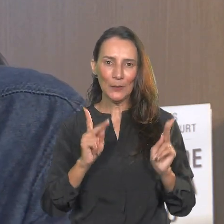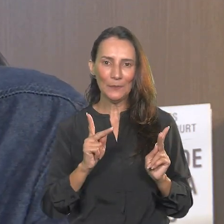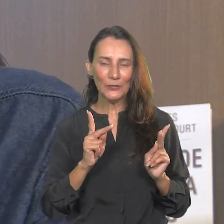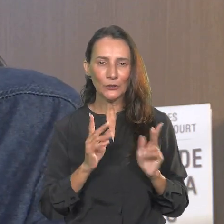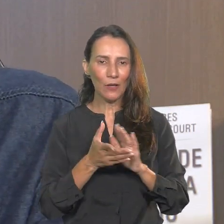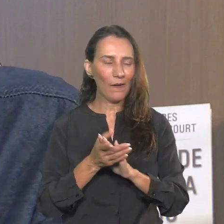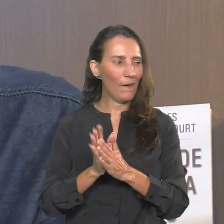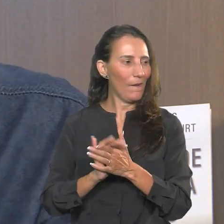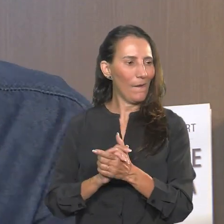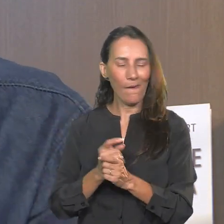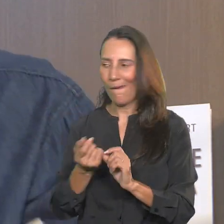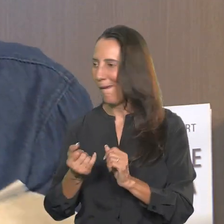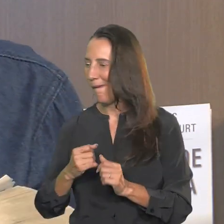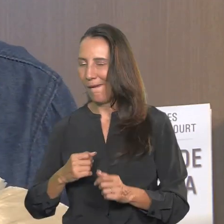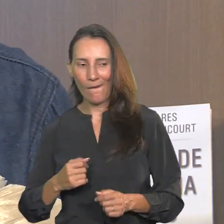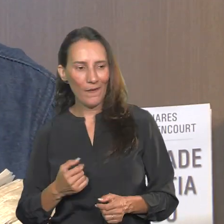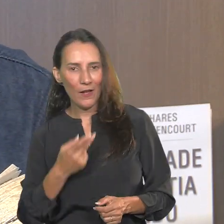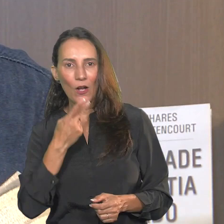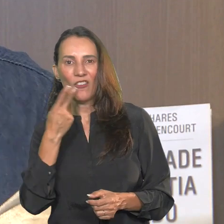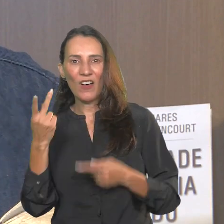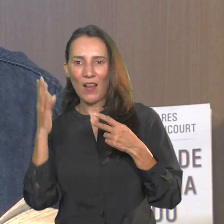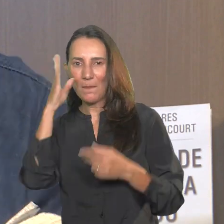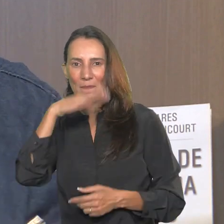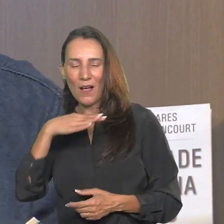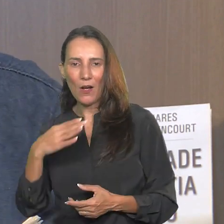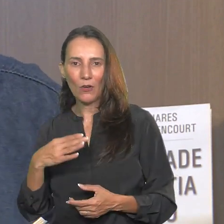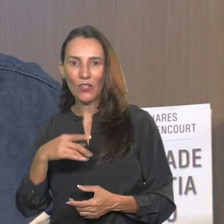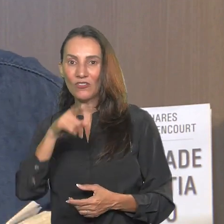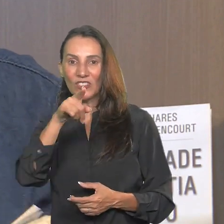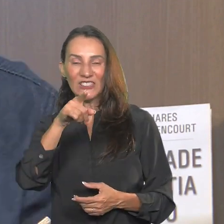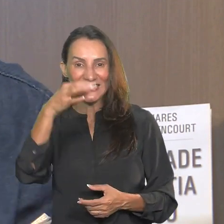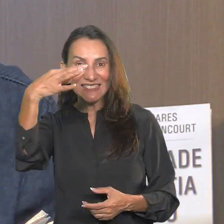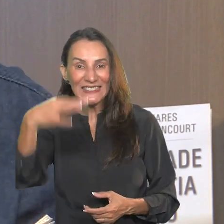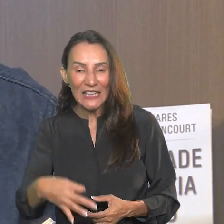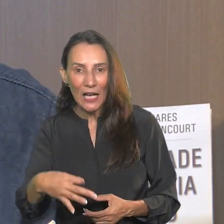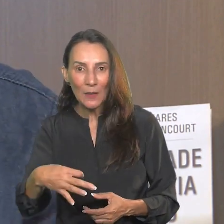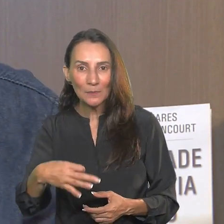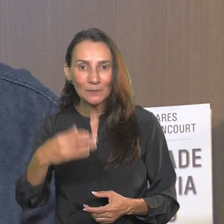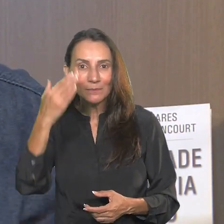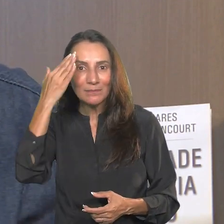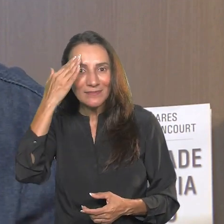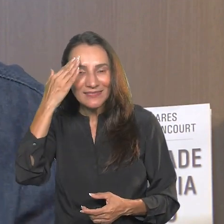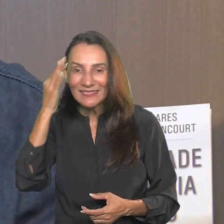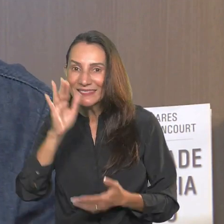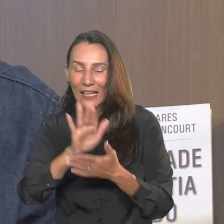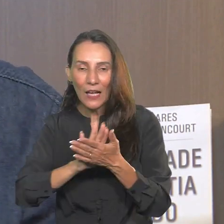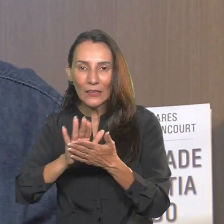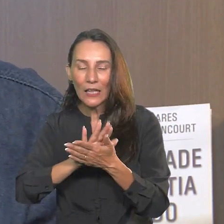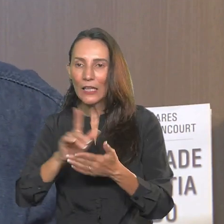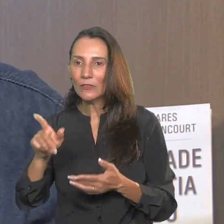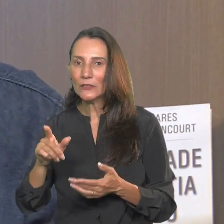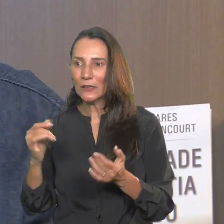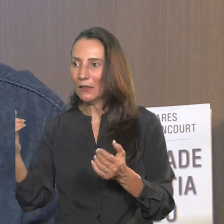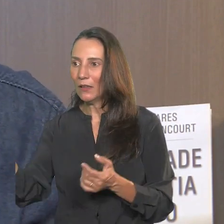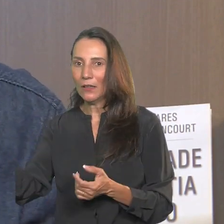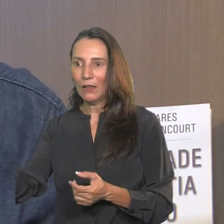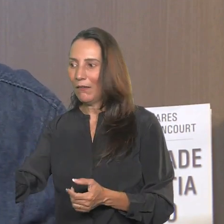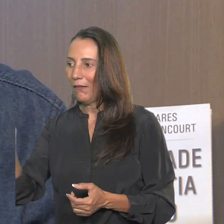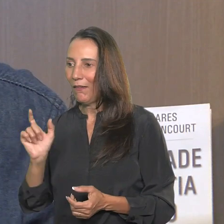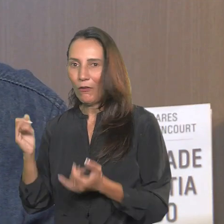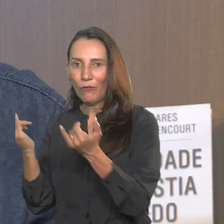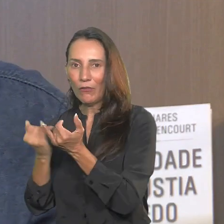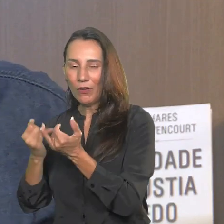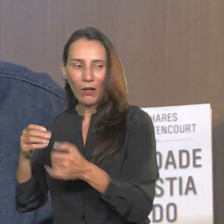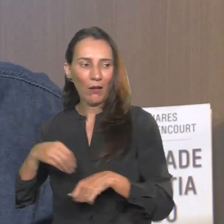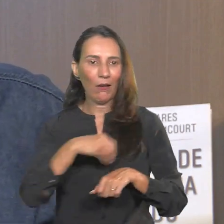caluniadores. Calúnia é você não ter certeza de algo e você passar para frente. Caluniadores, meu